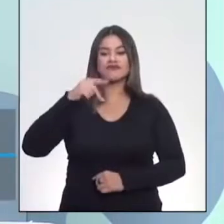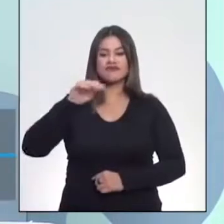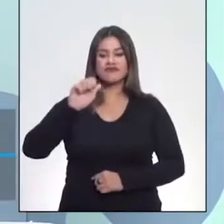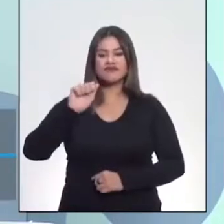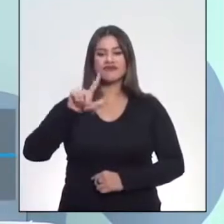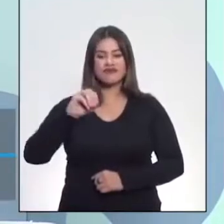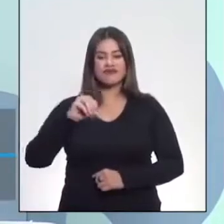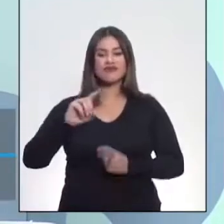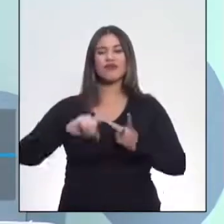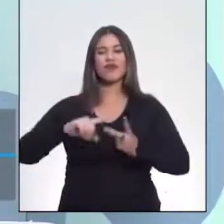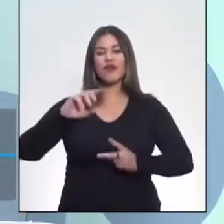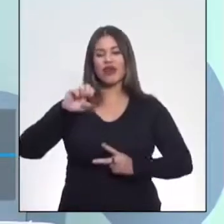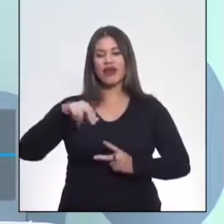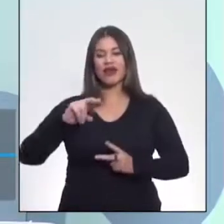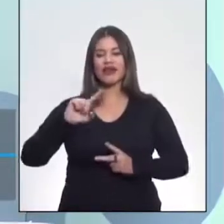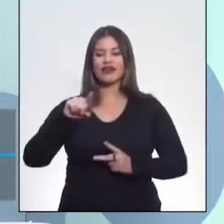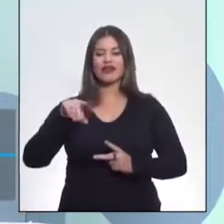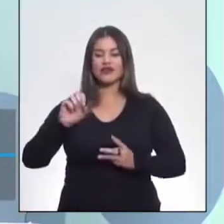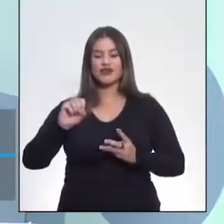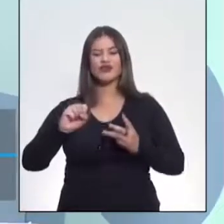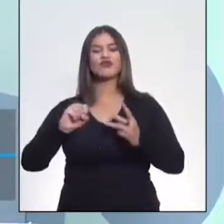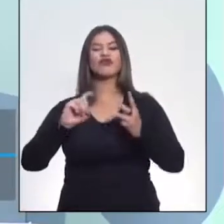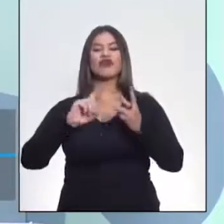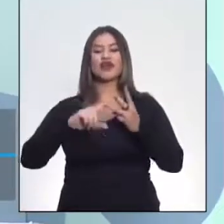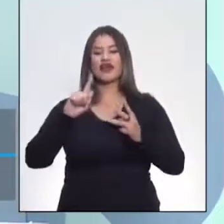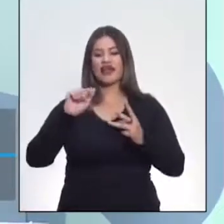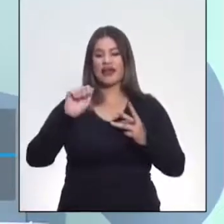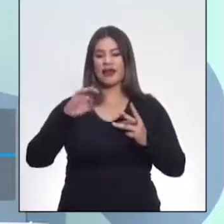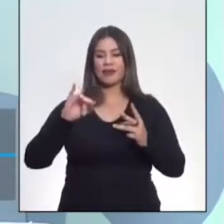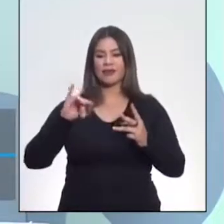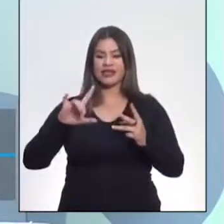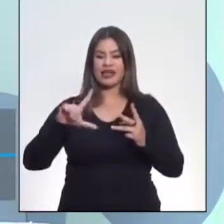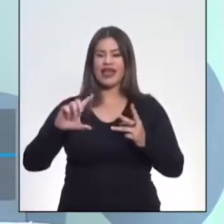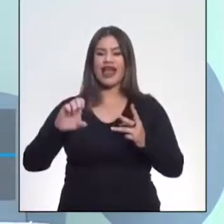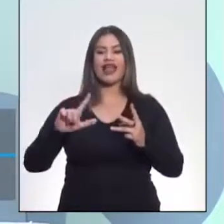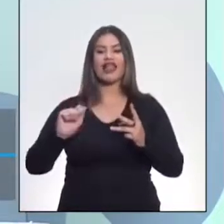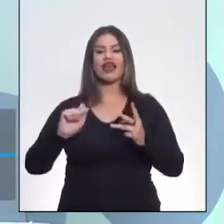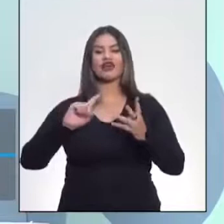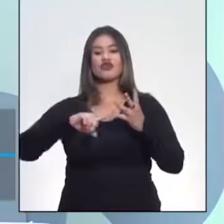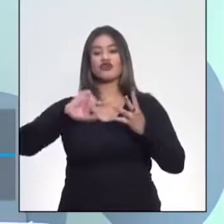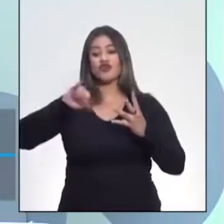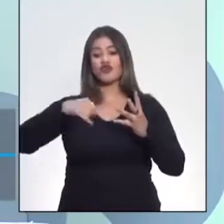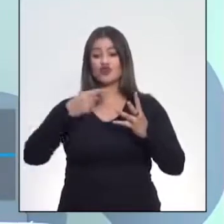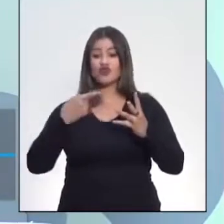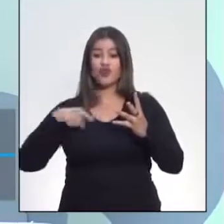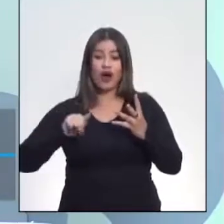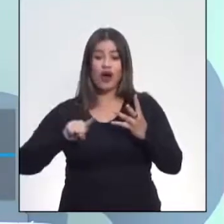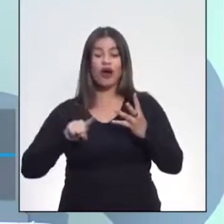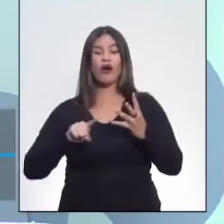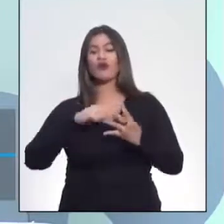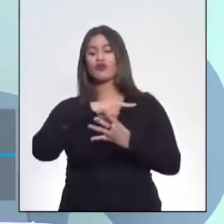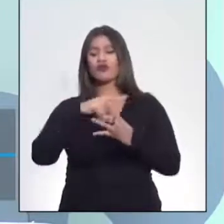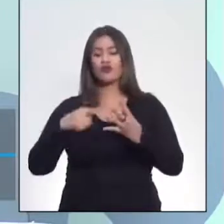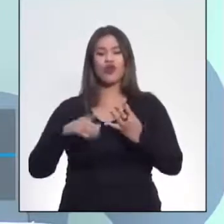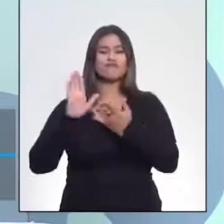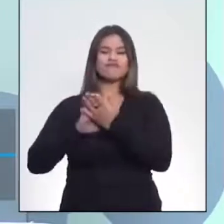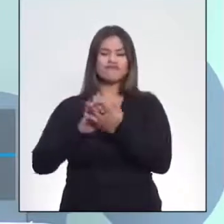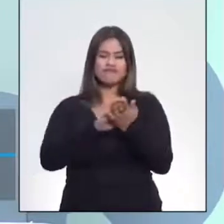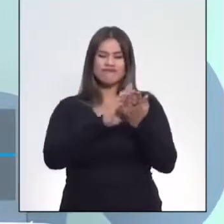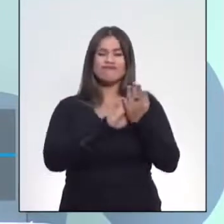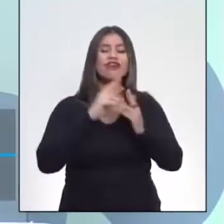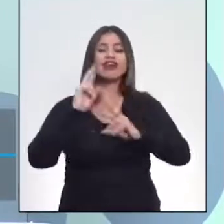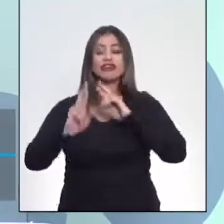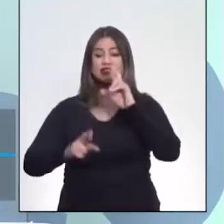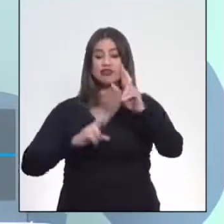Letícia Gabriela João Pedro Parabéns pela participação de vocês e pelas respostas todos estão